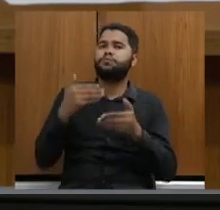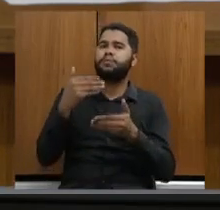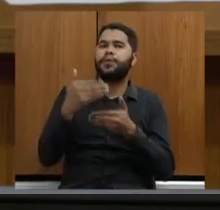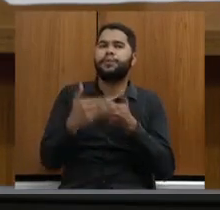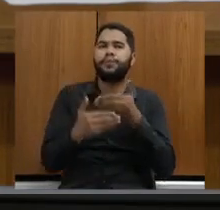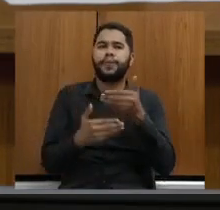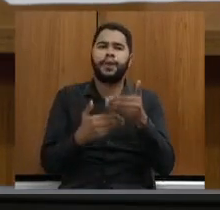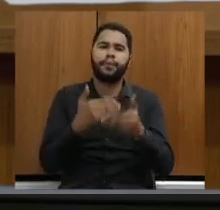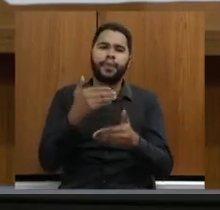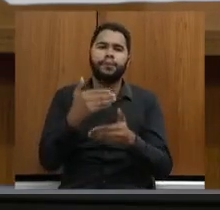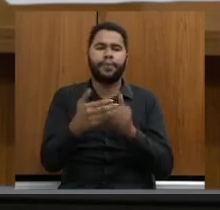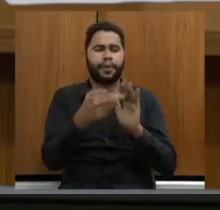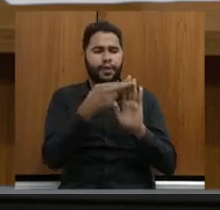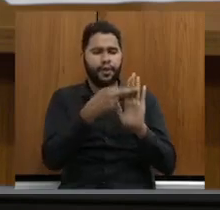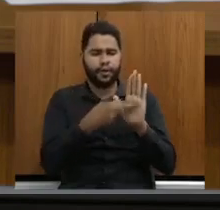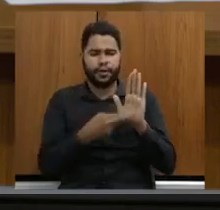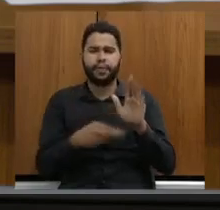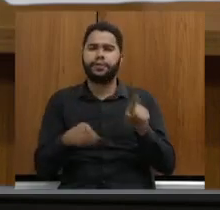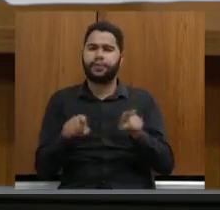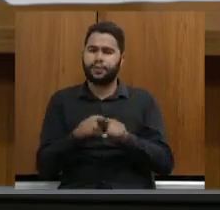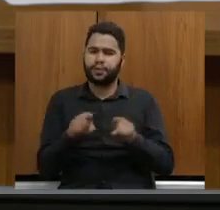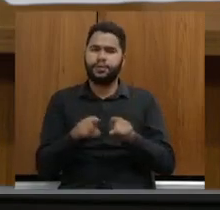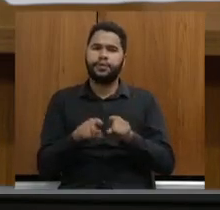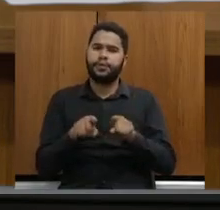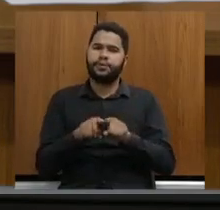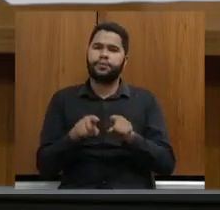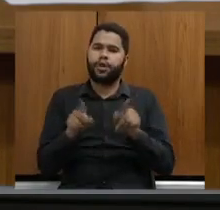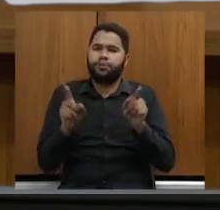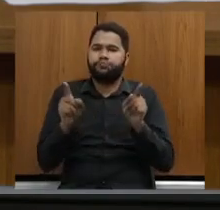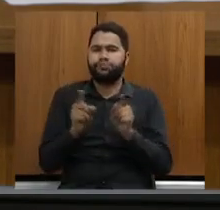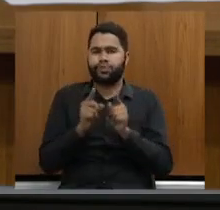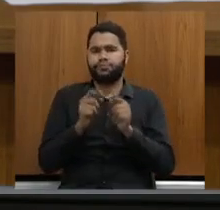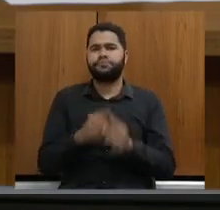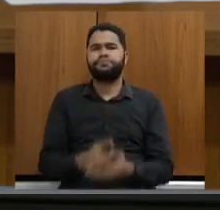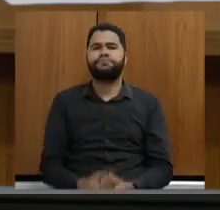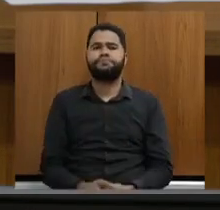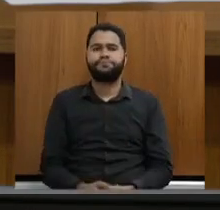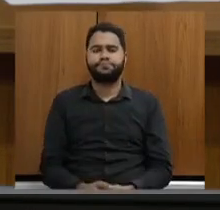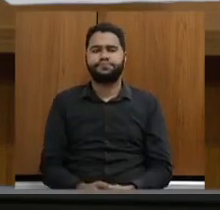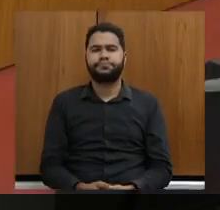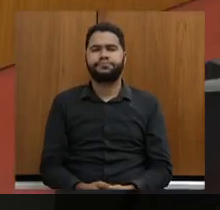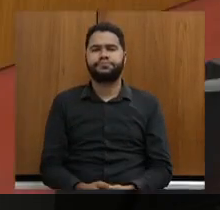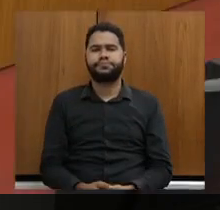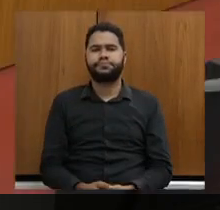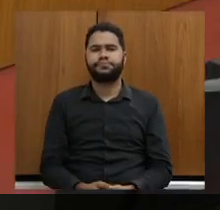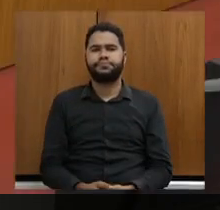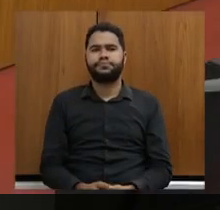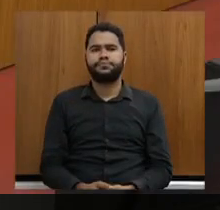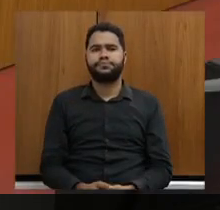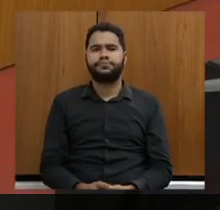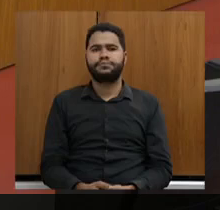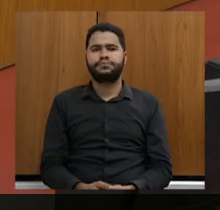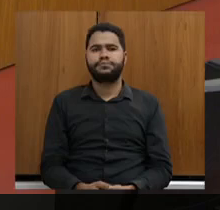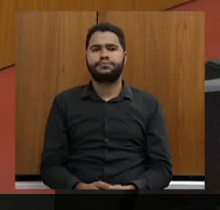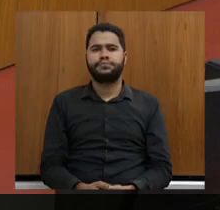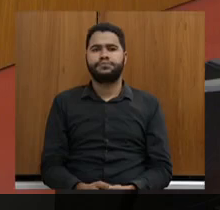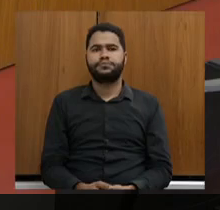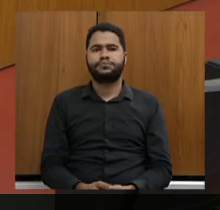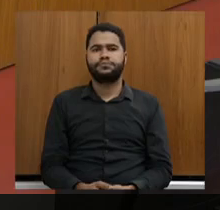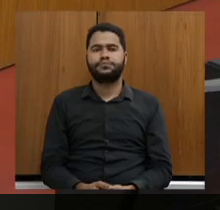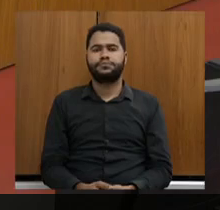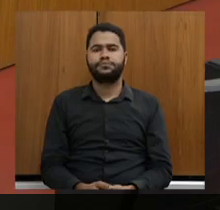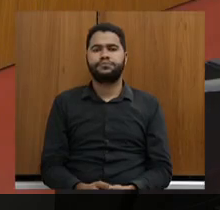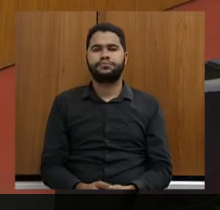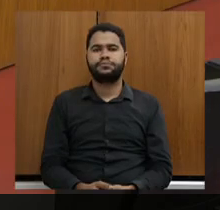e isso essas regras também poderão ser simplificadas G1 E aí